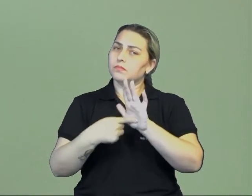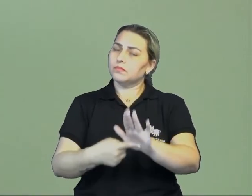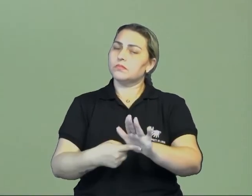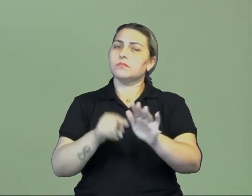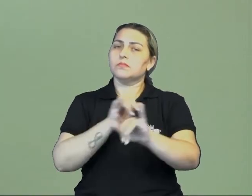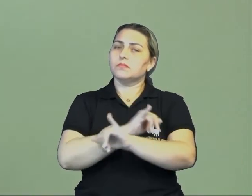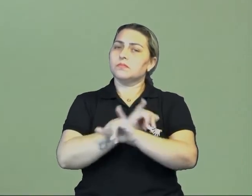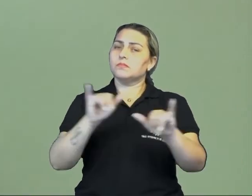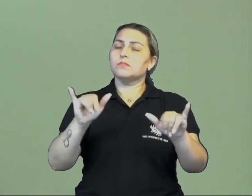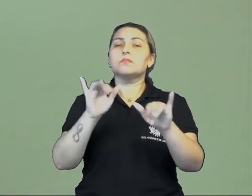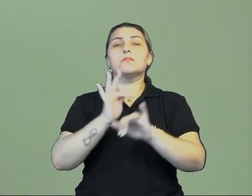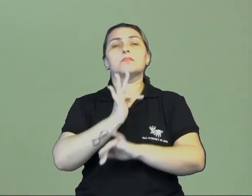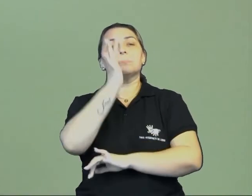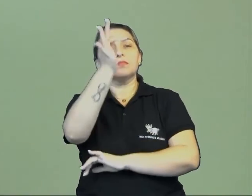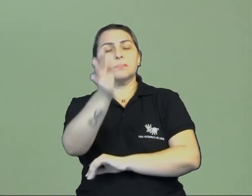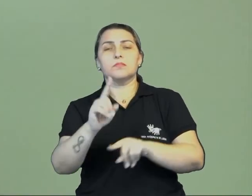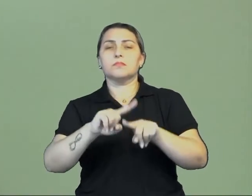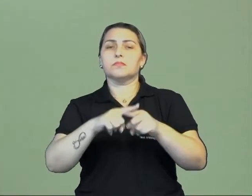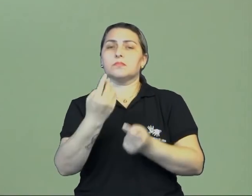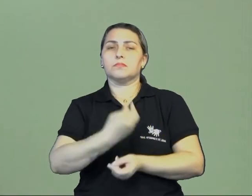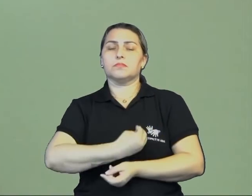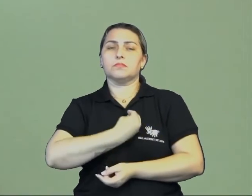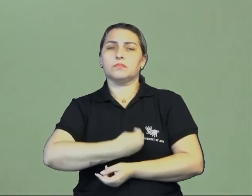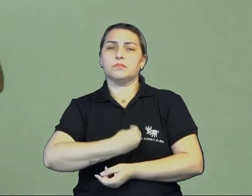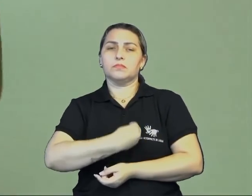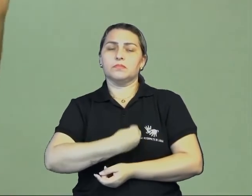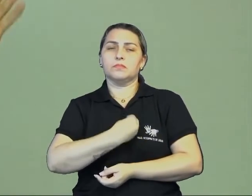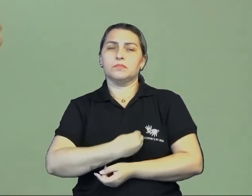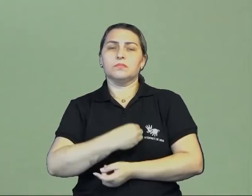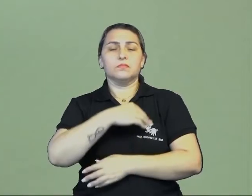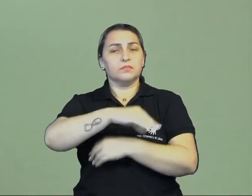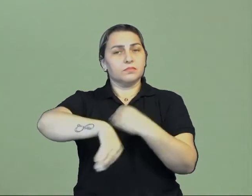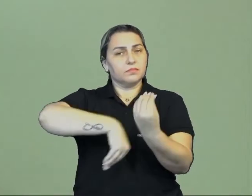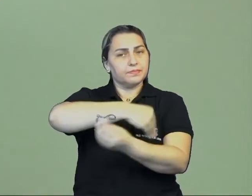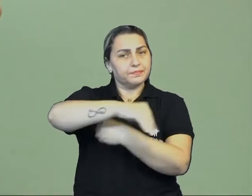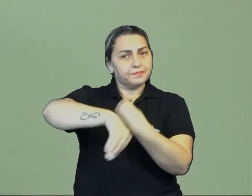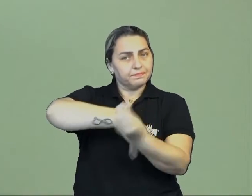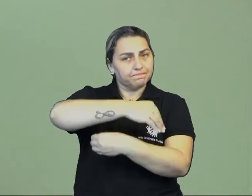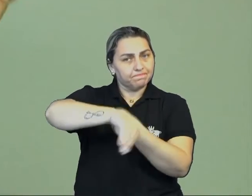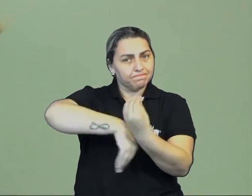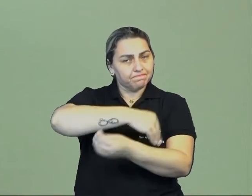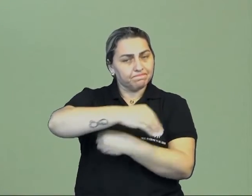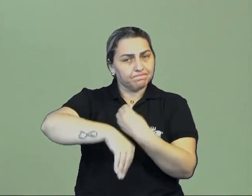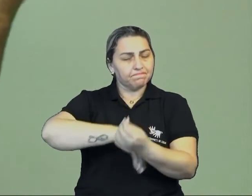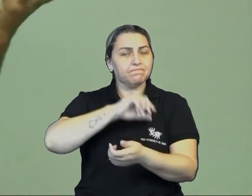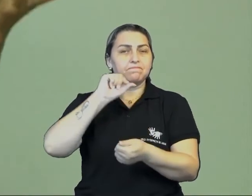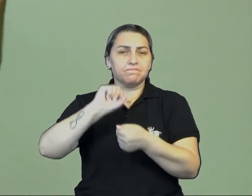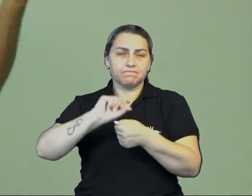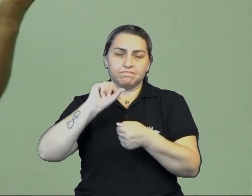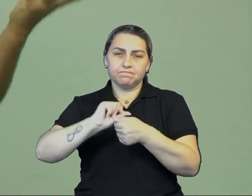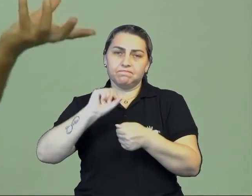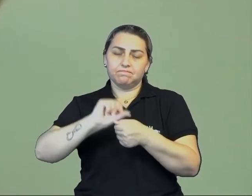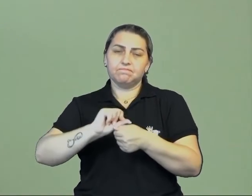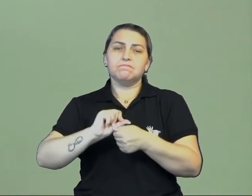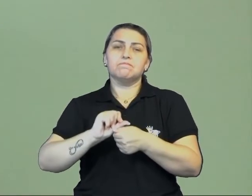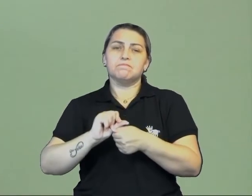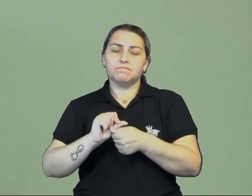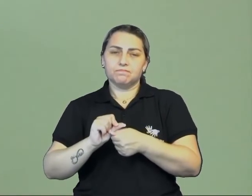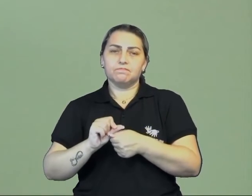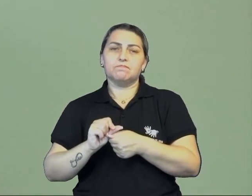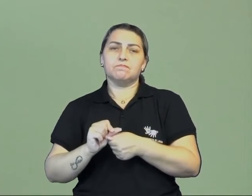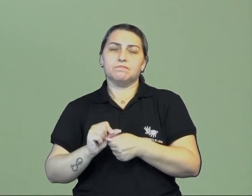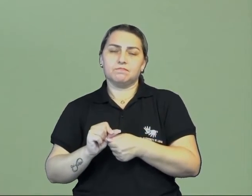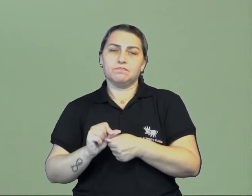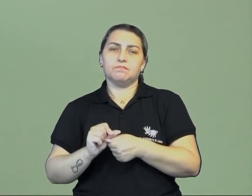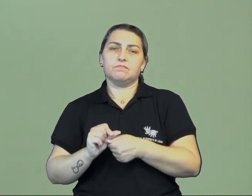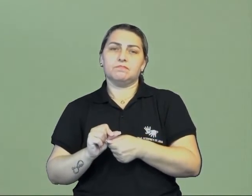para o futuro. Mas a gente está vivendo aqui misturado com essas 2 relações, do que eu construo e do que foi construído e